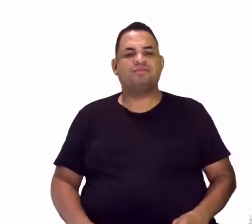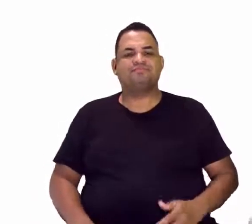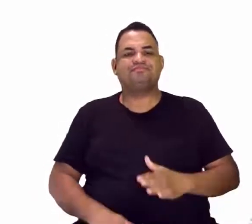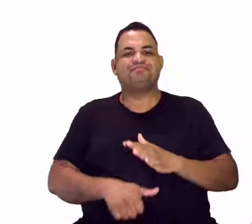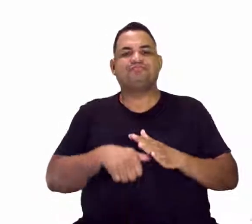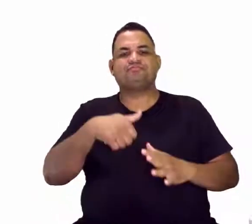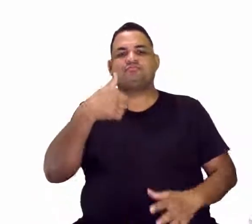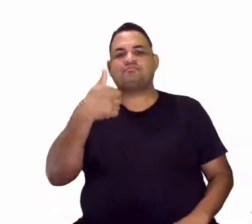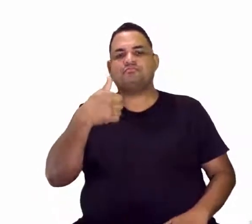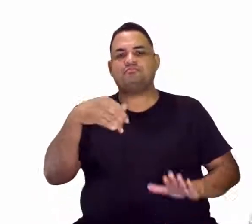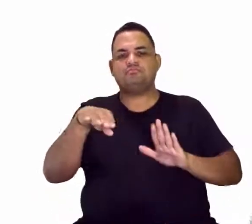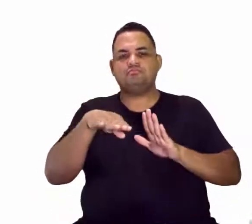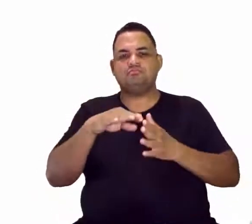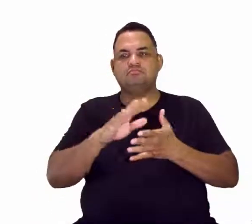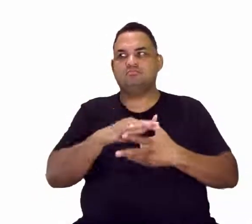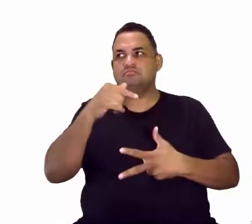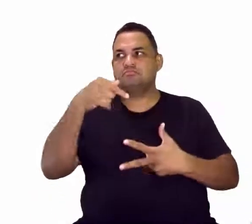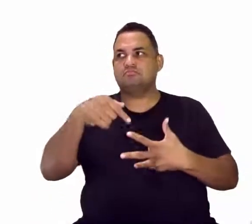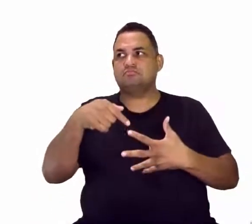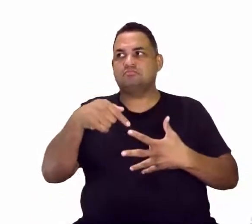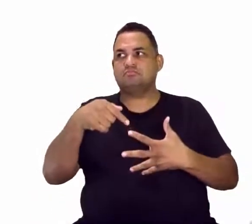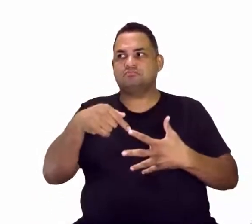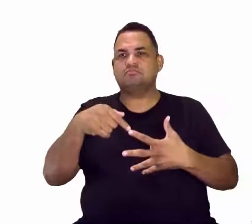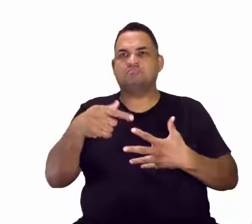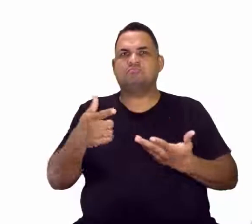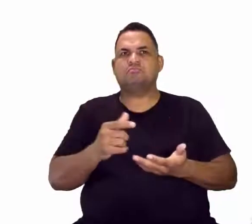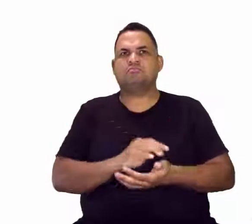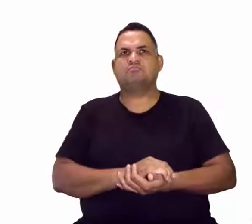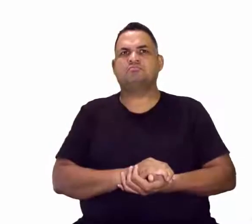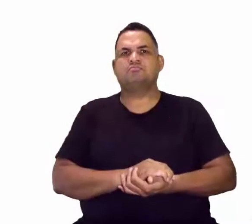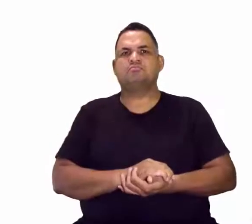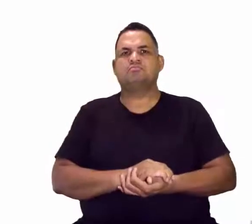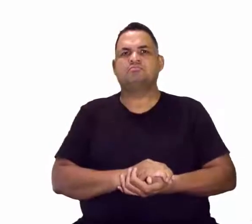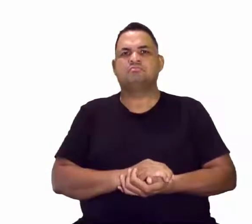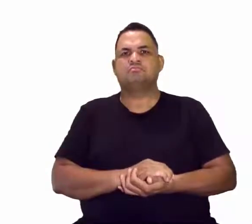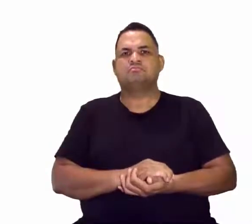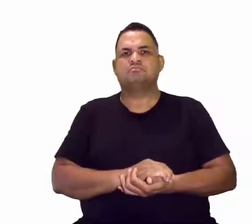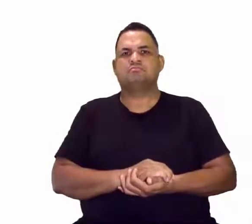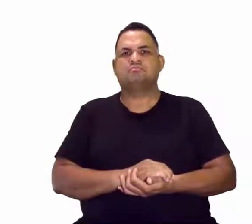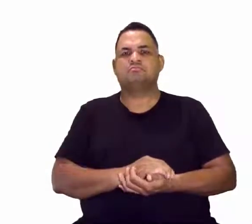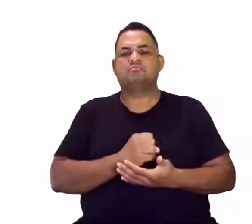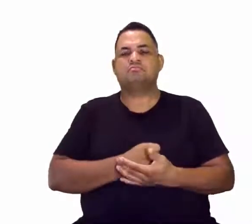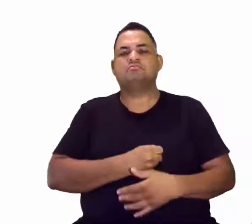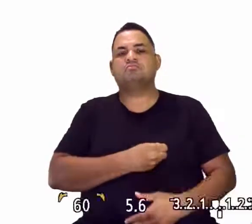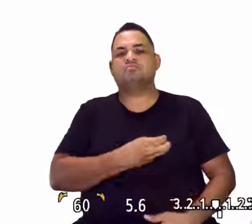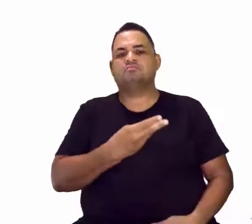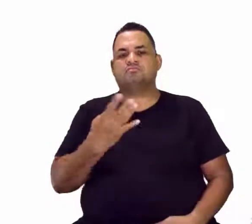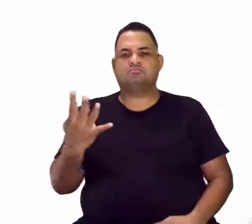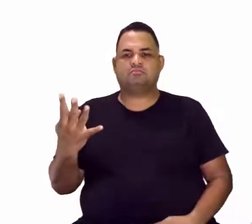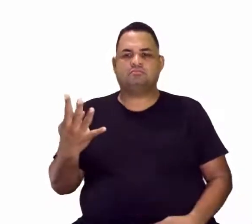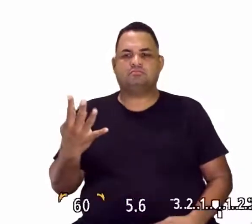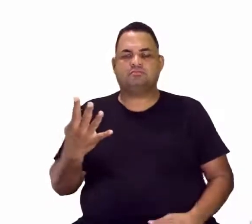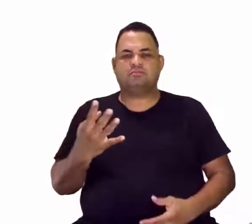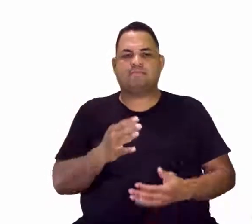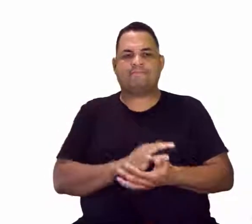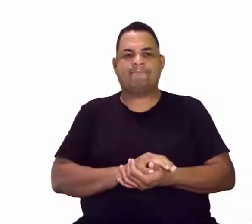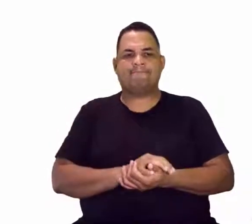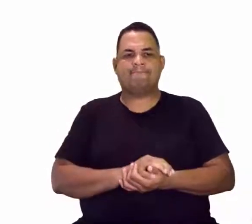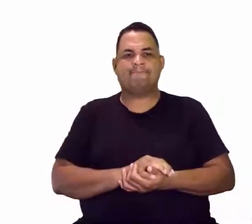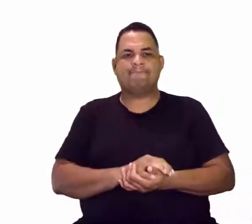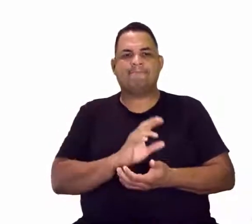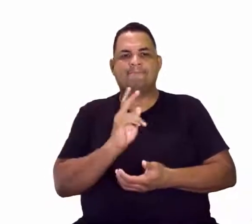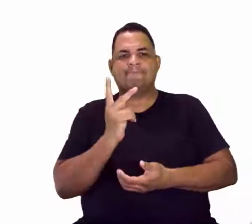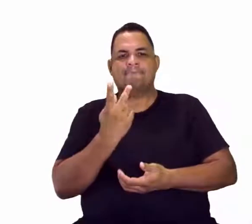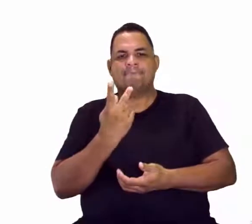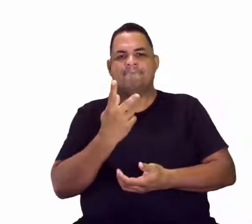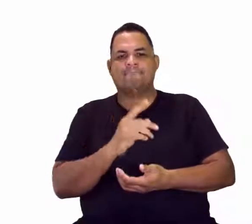primeiras maneiras de classificar é através da quantidade de